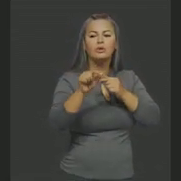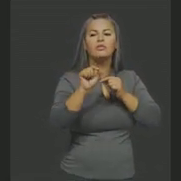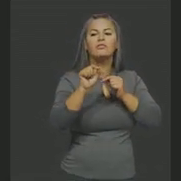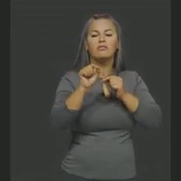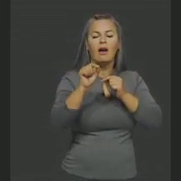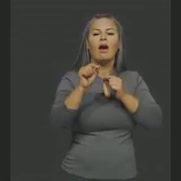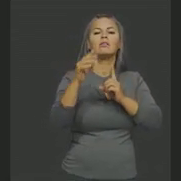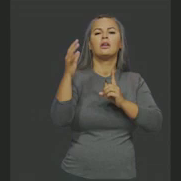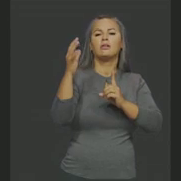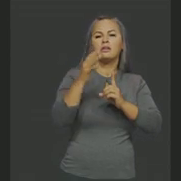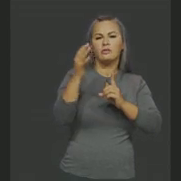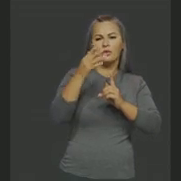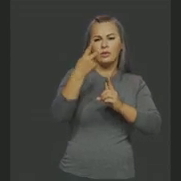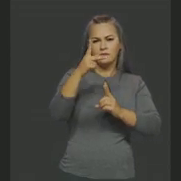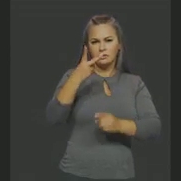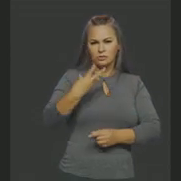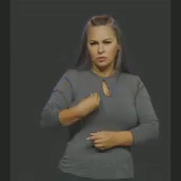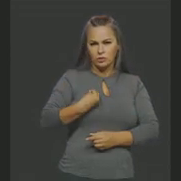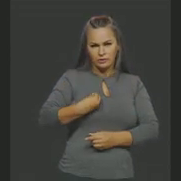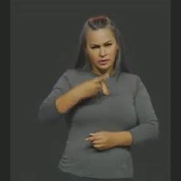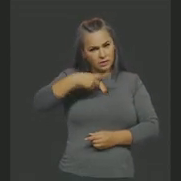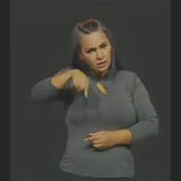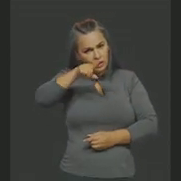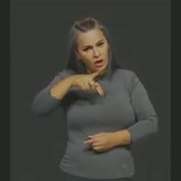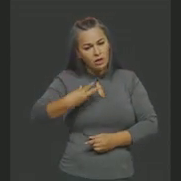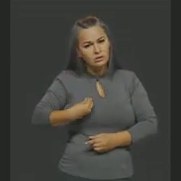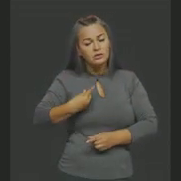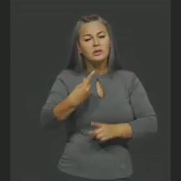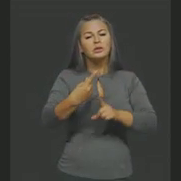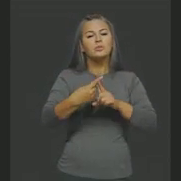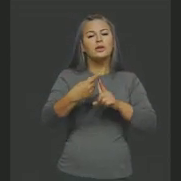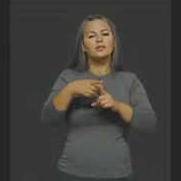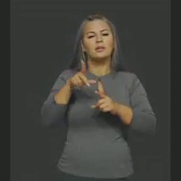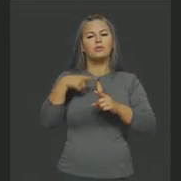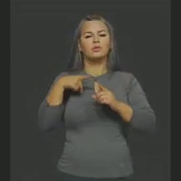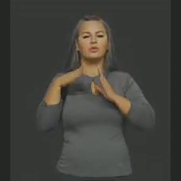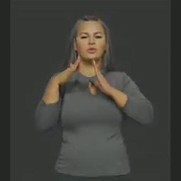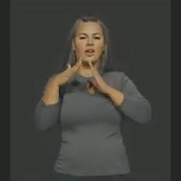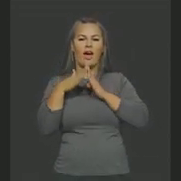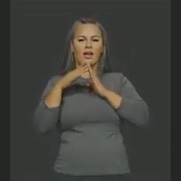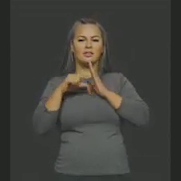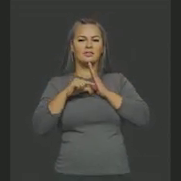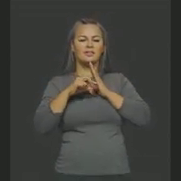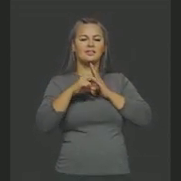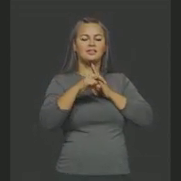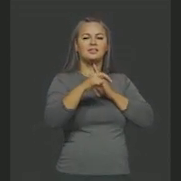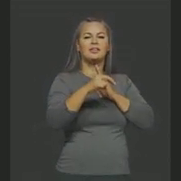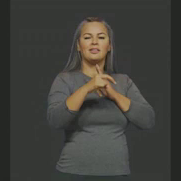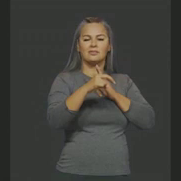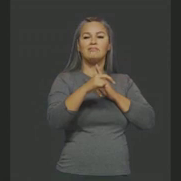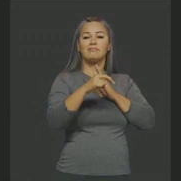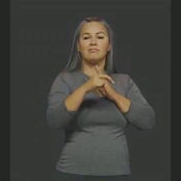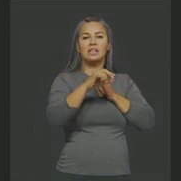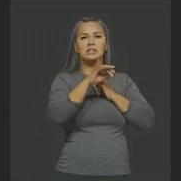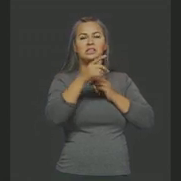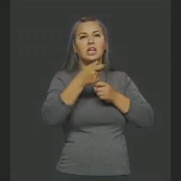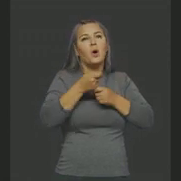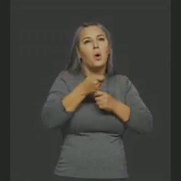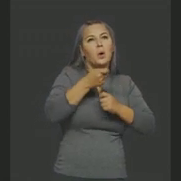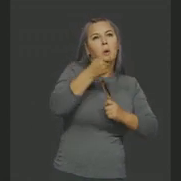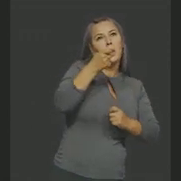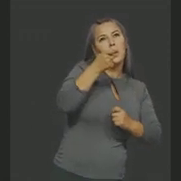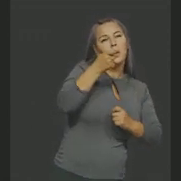vestir, se está chovendo ou não, isso tudo vai influenciar de como você vai se comportar. E vai influenciar também nas atividades econômicas, como na